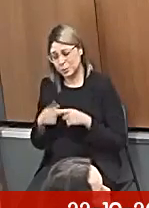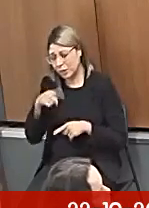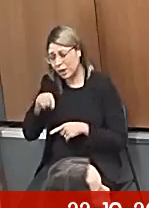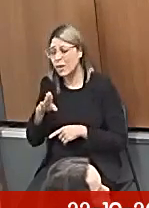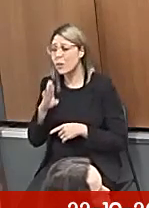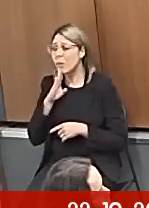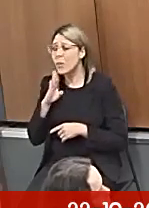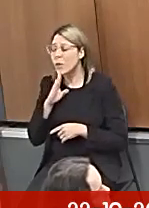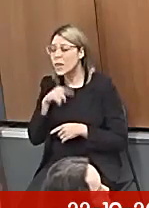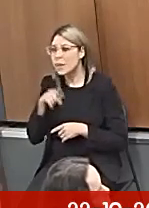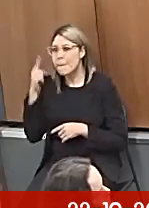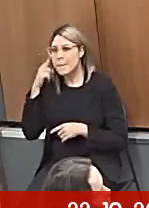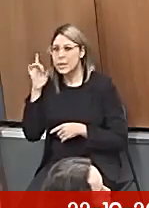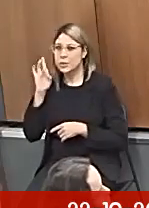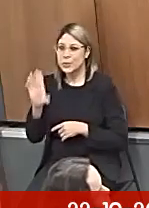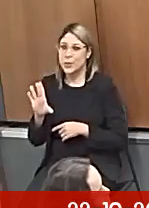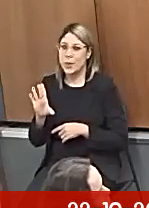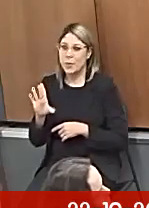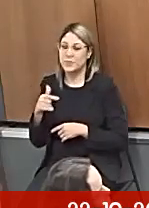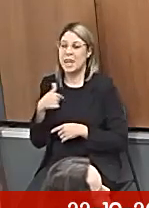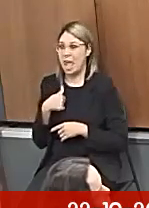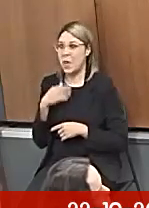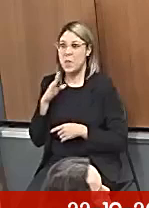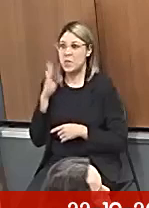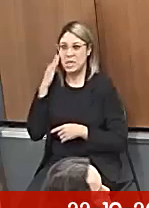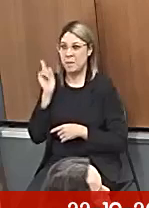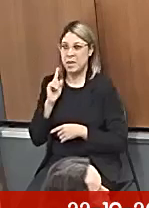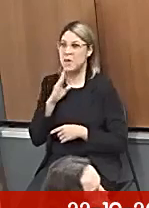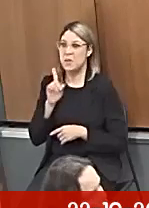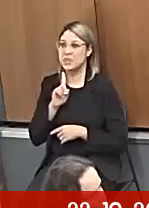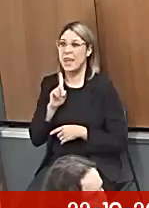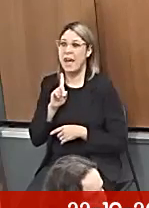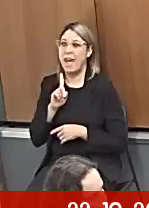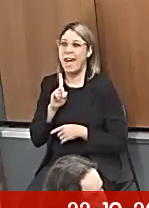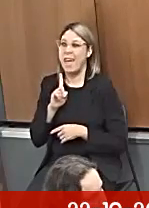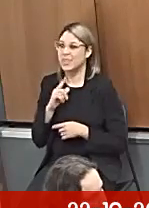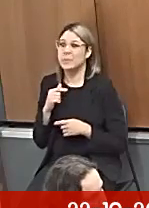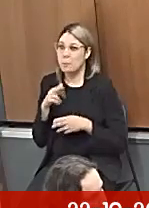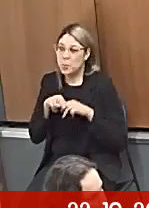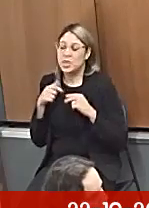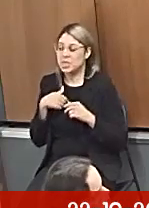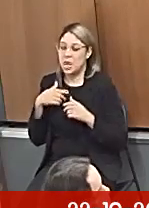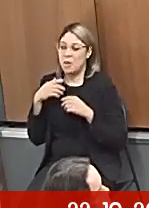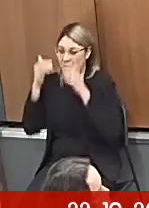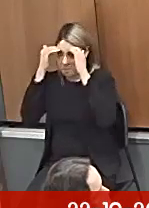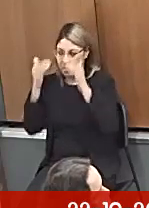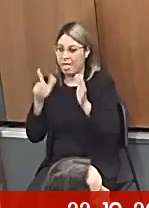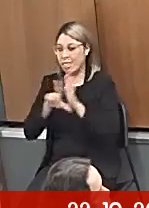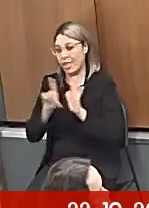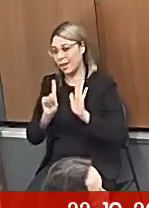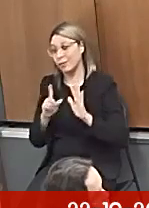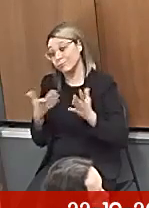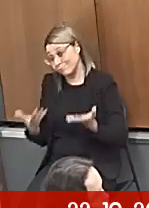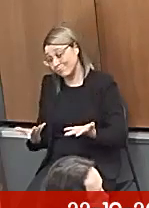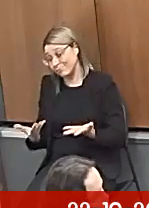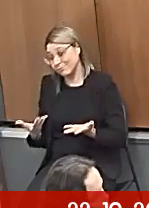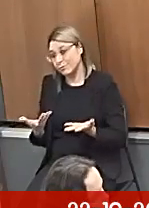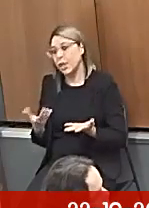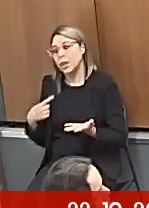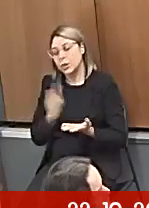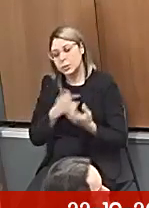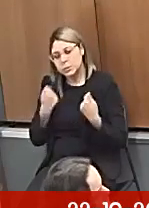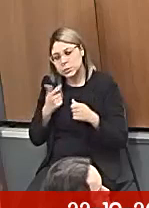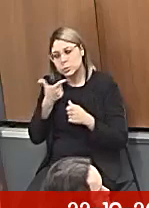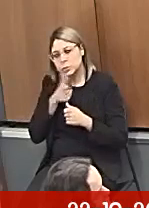se apegam, entre aspas, ao desconhecimento para não cumprir a lei, né? Então, que a gente